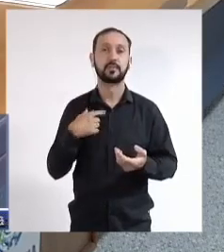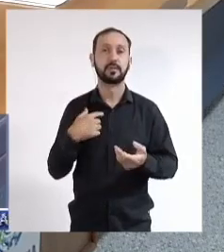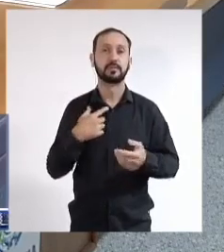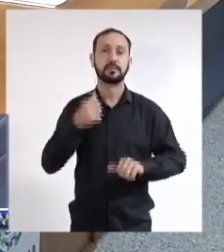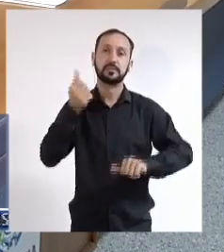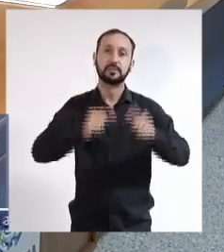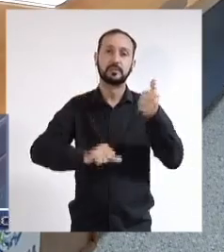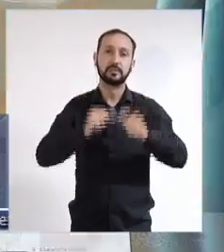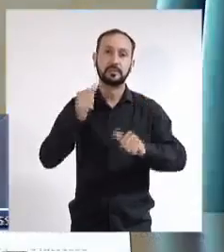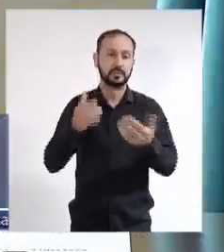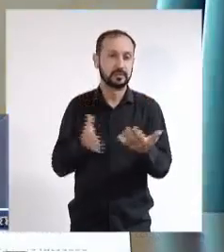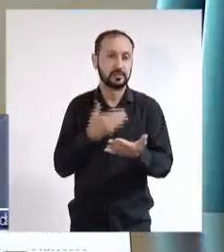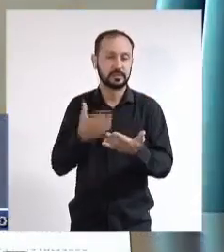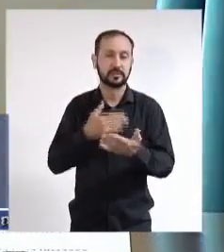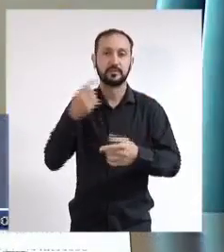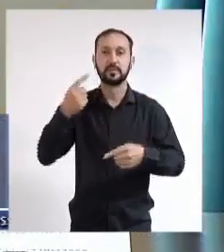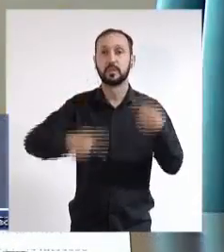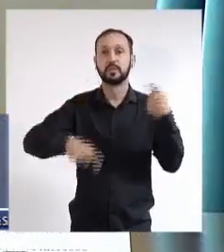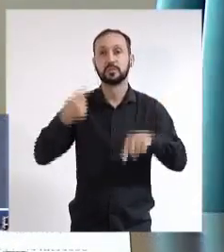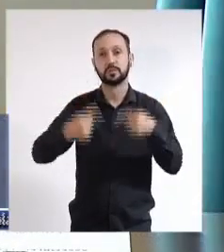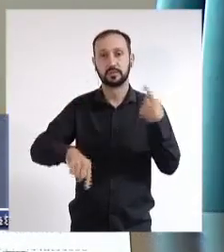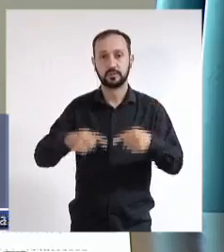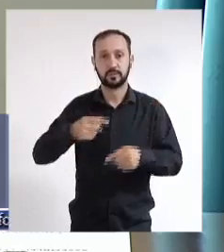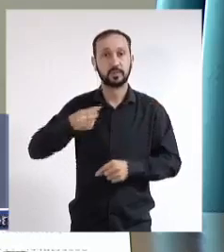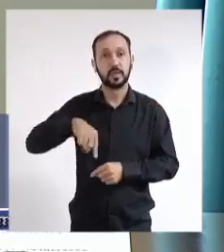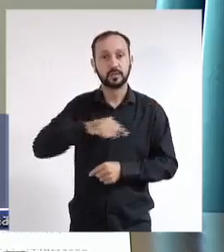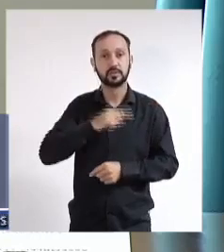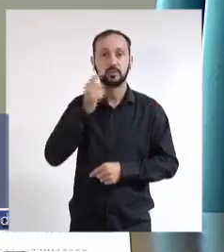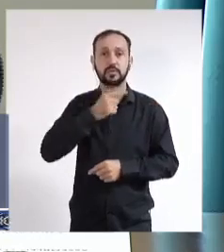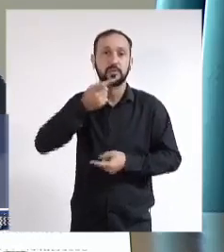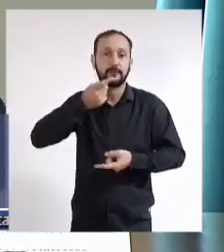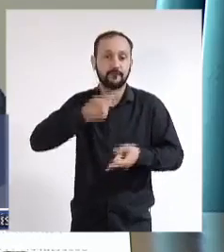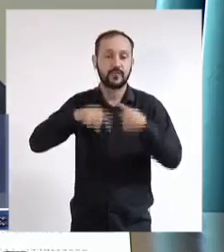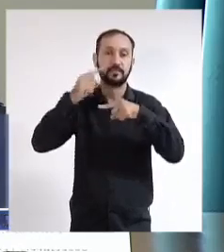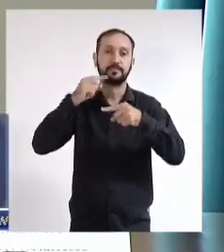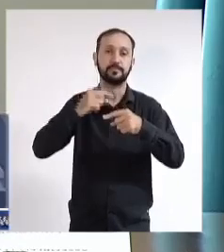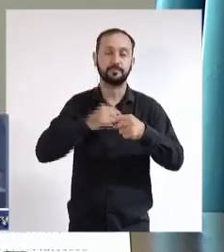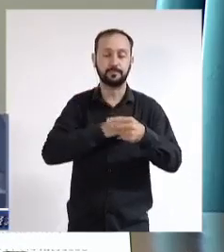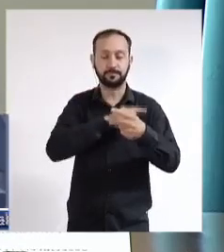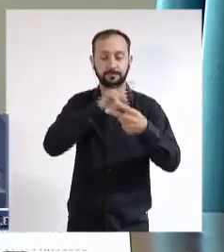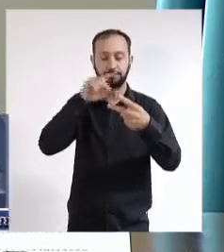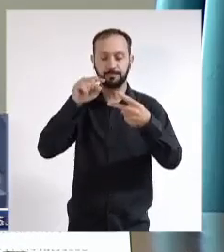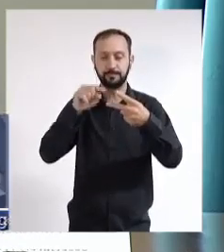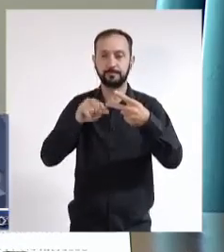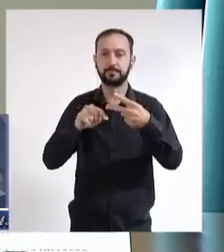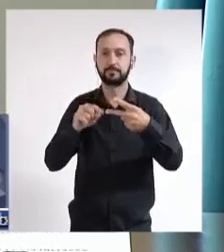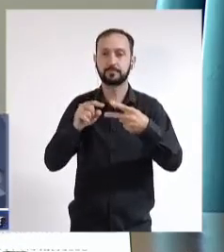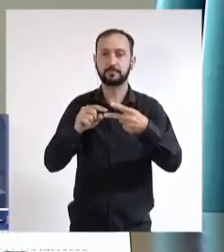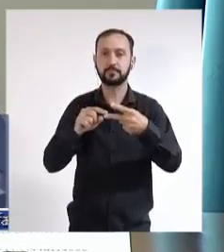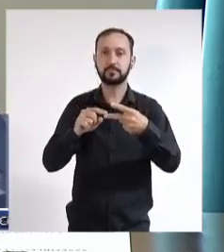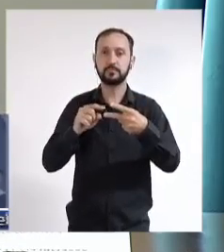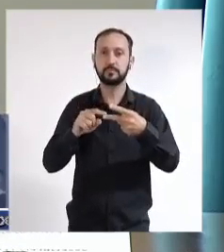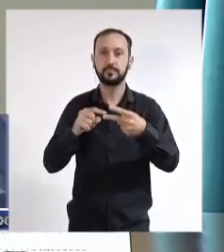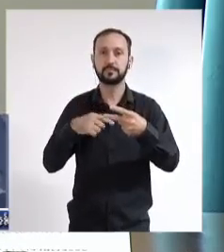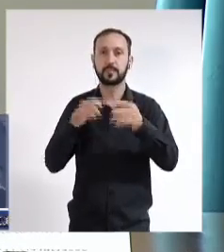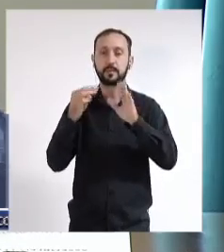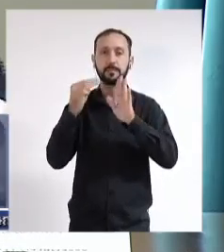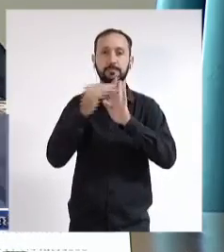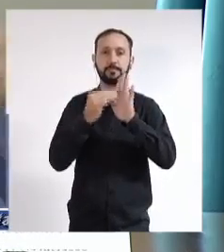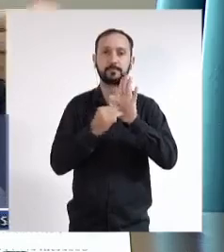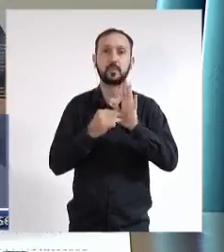analisada e discutida para que nós possamos avançar outra questão importante que é uma metodologia